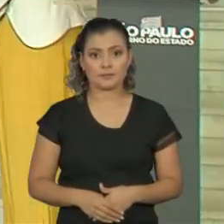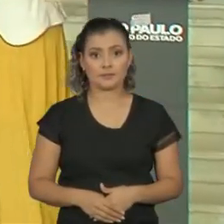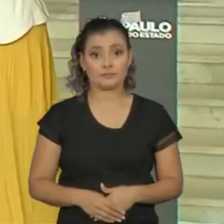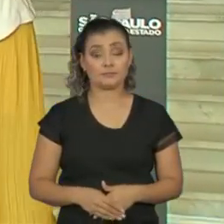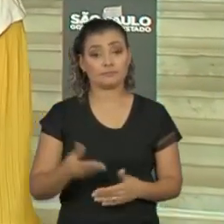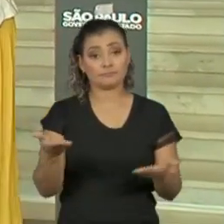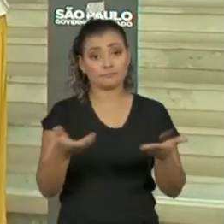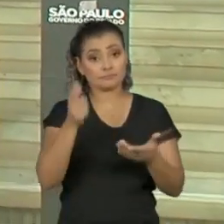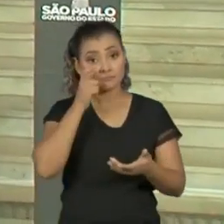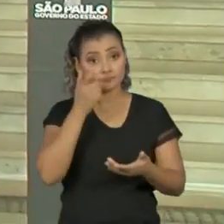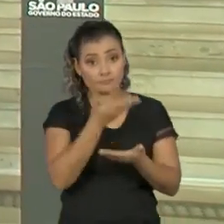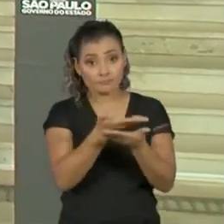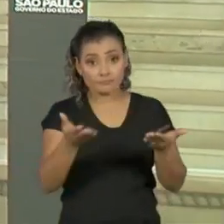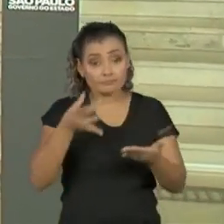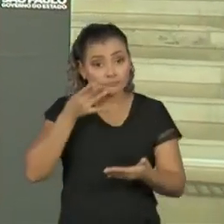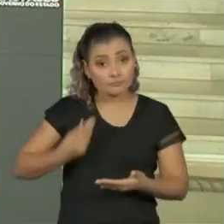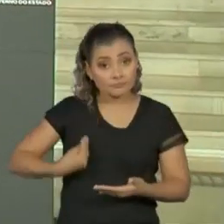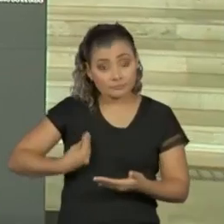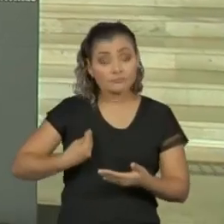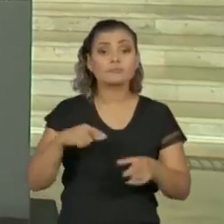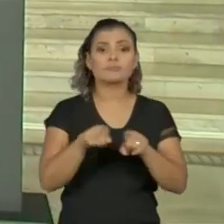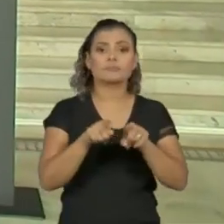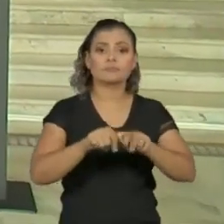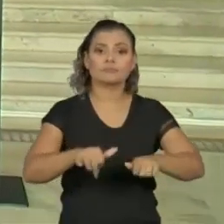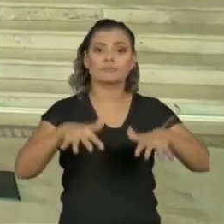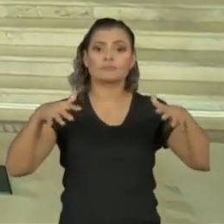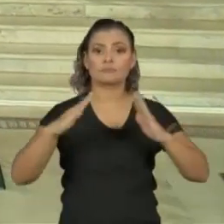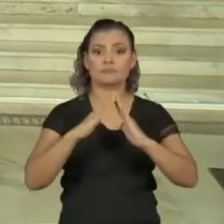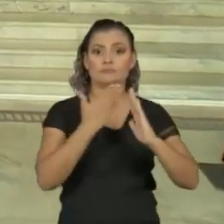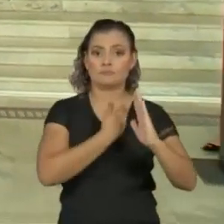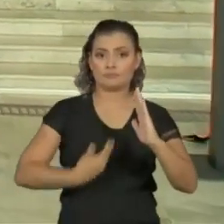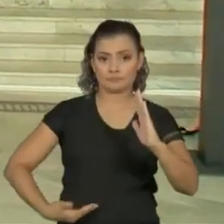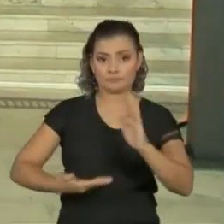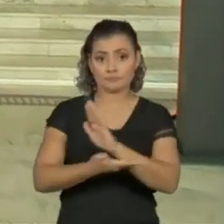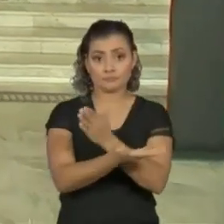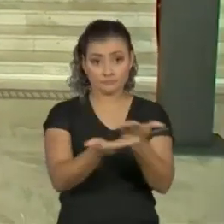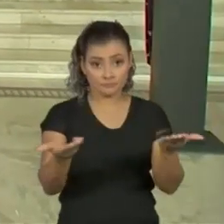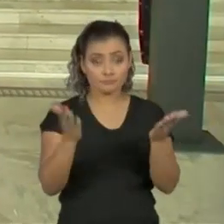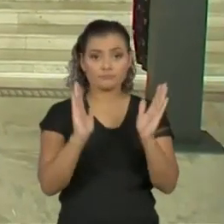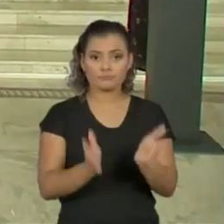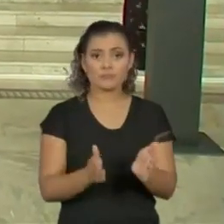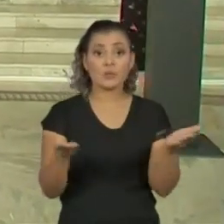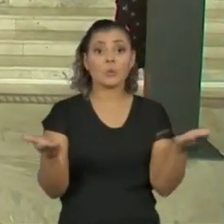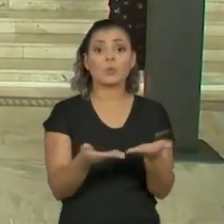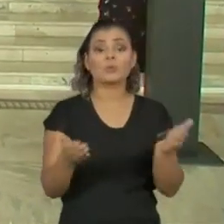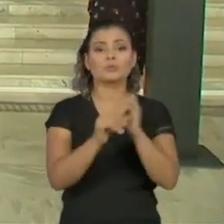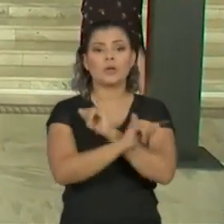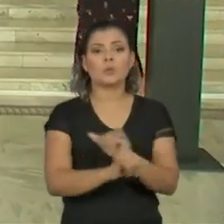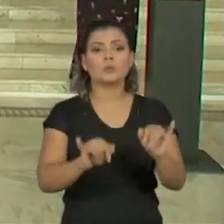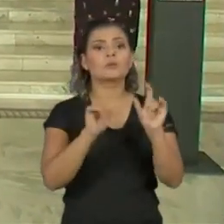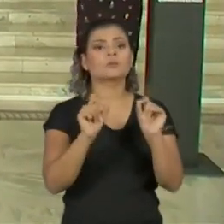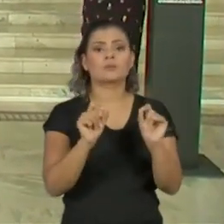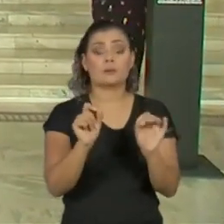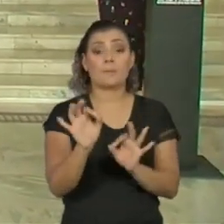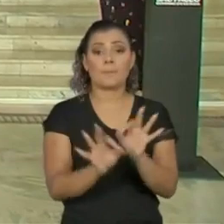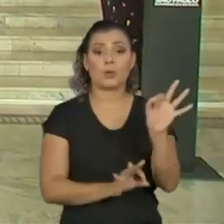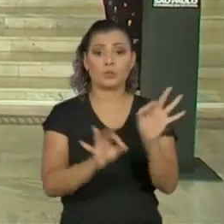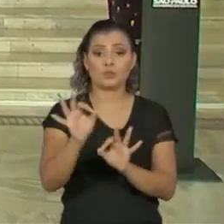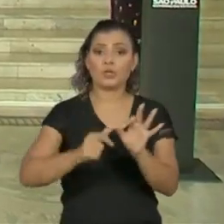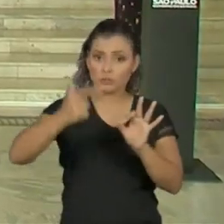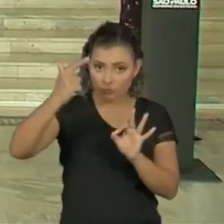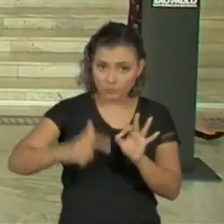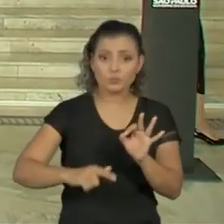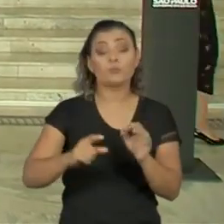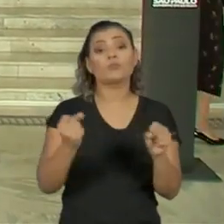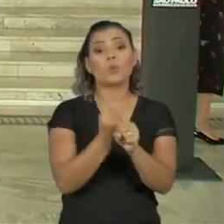Você acompanhou ao vivo mais uma entrevista coletiva no Palácio dos Bandeirantes. Hoje foi anunciada a construção de mais